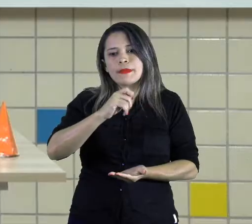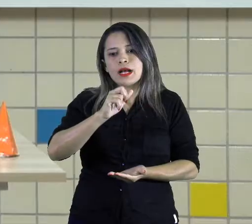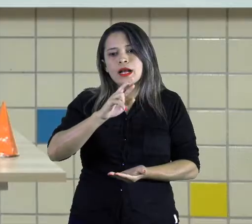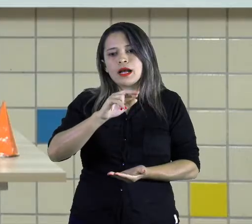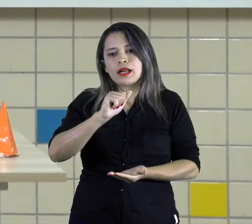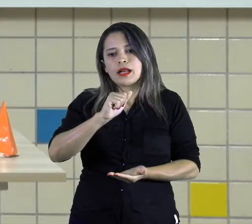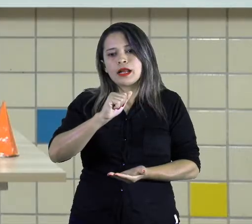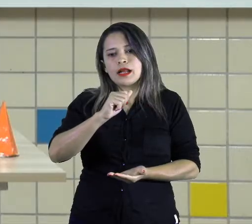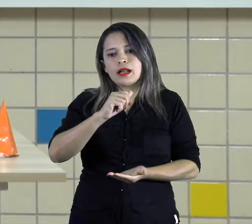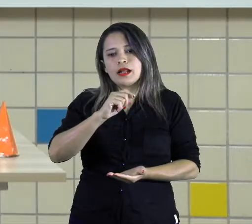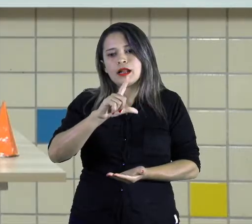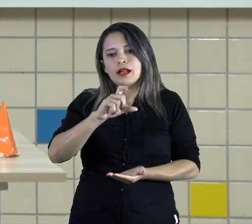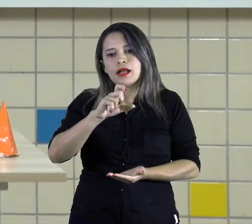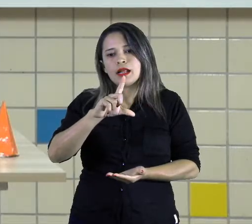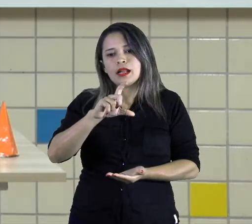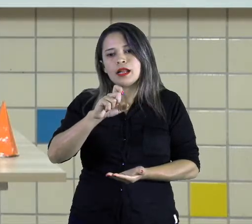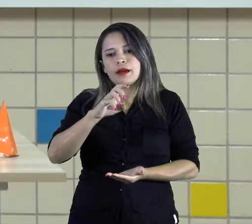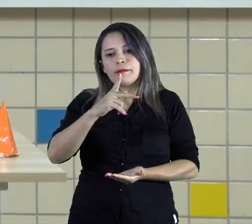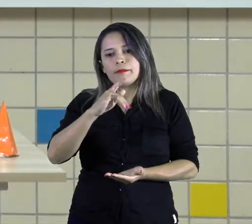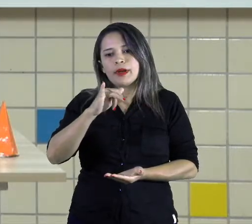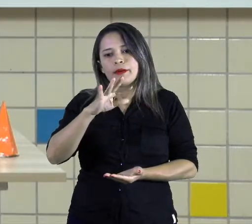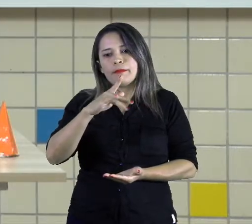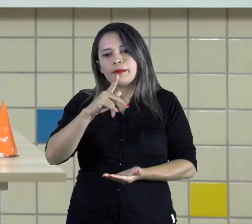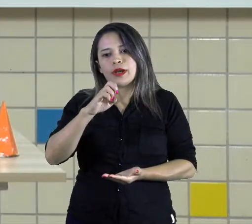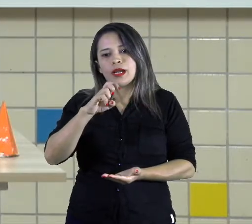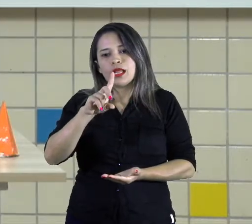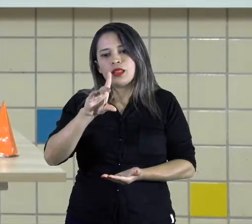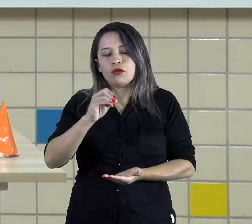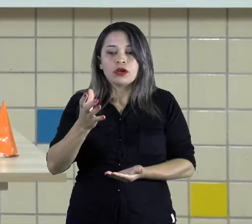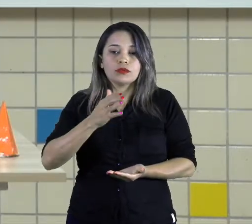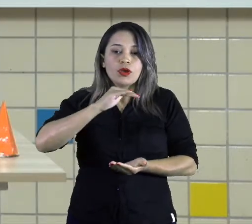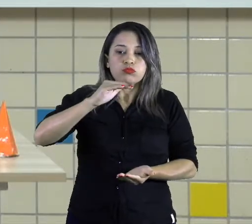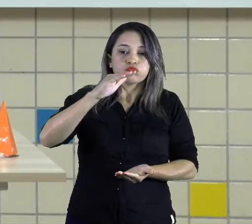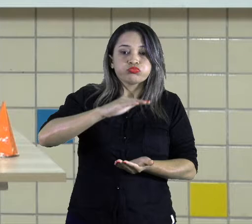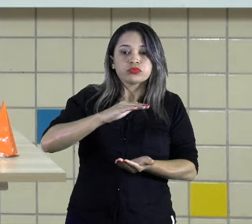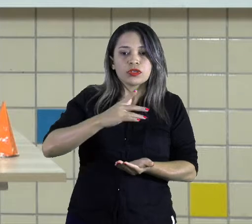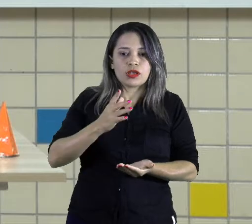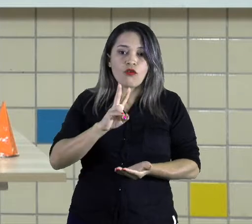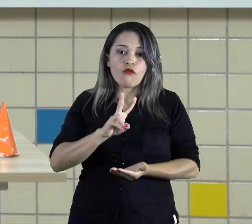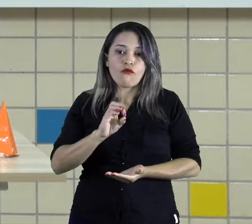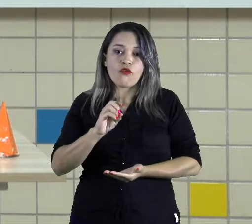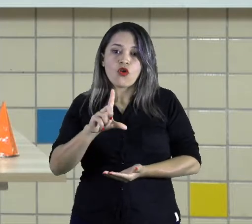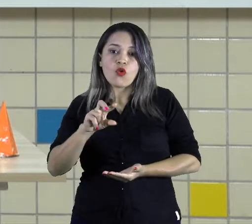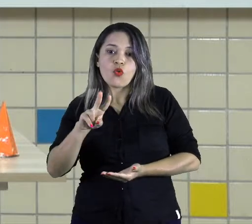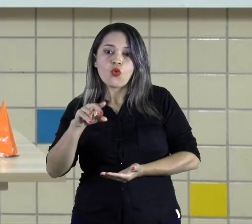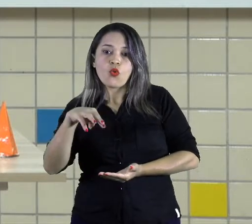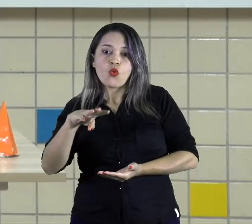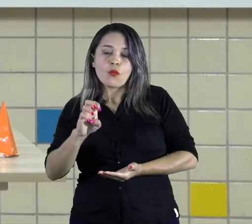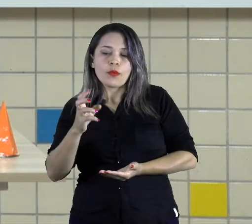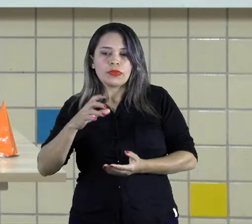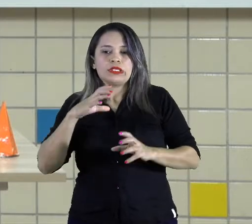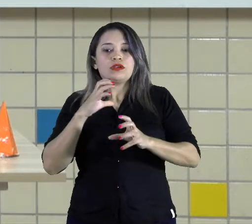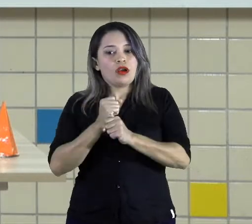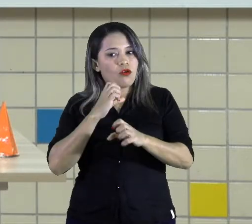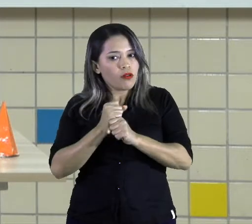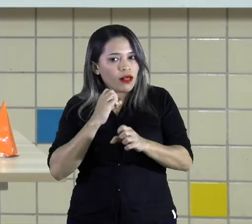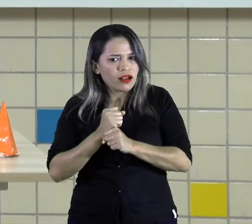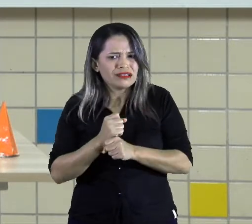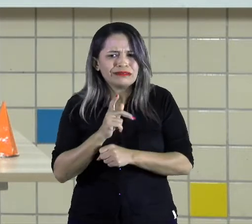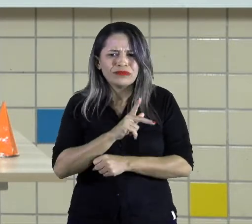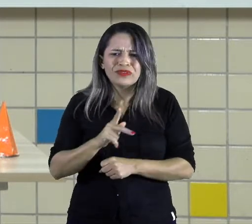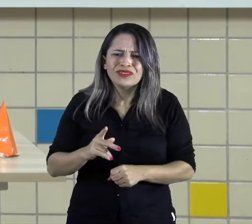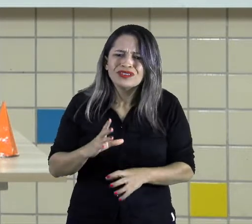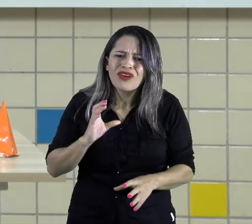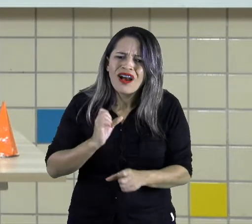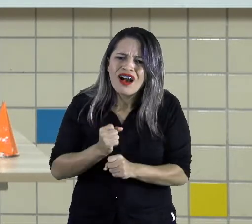o volume, quanto cabe dentro daquele sólido geométrico, eu preciso fazer o quê? Fazer um cálculo. Professora, vai fazer